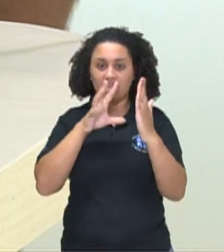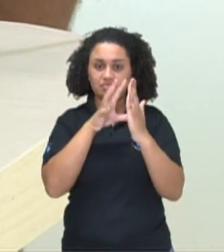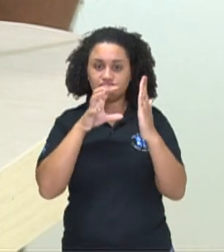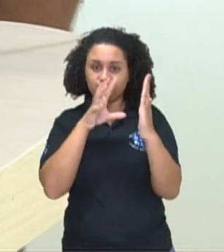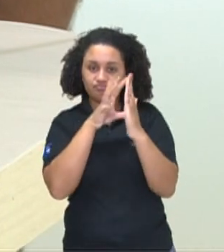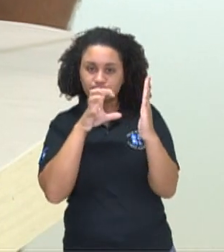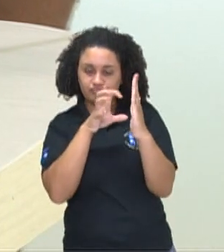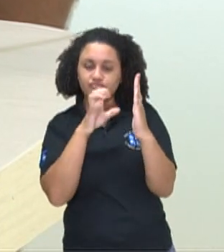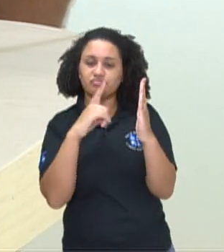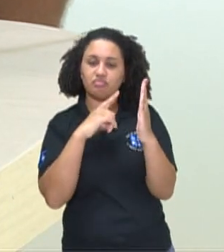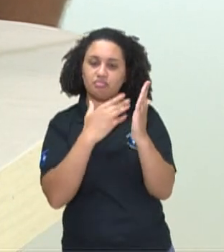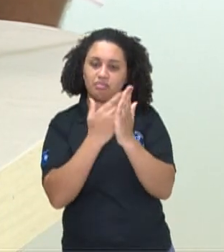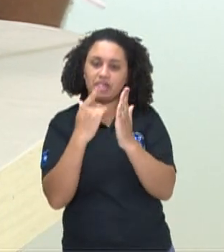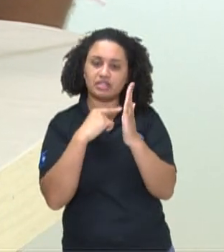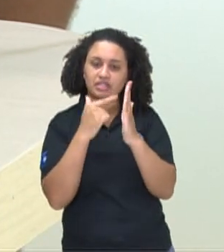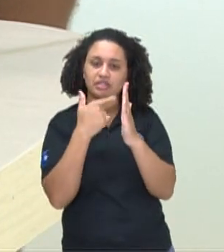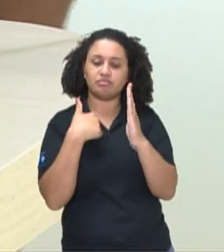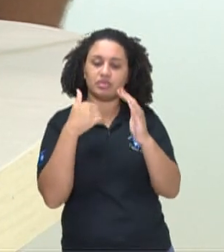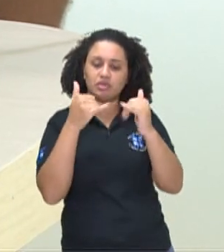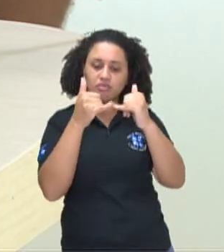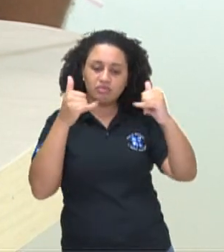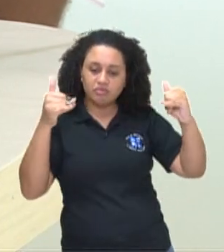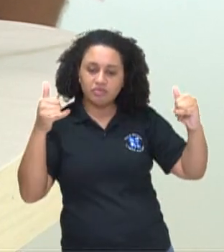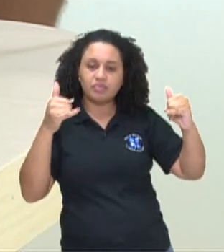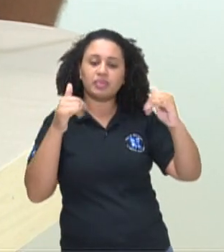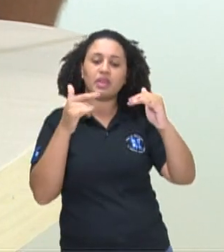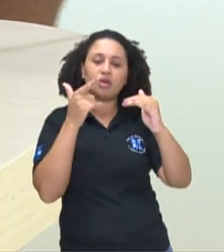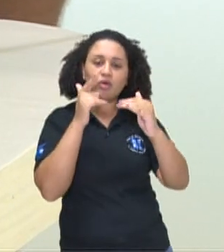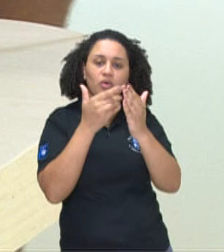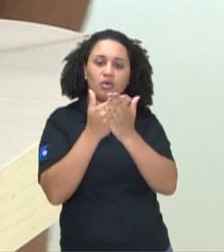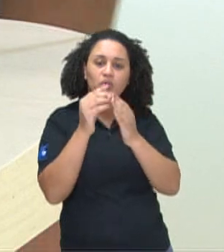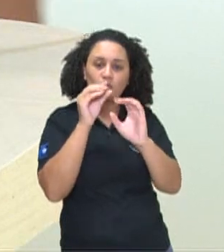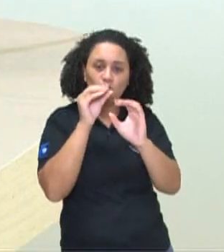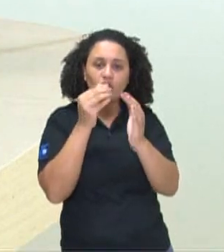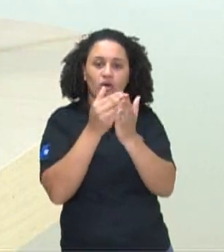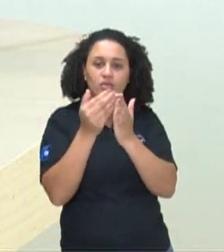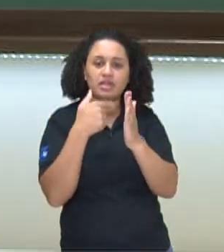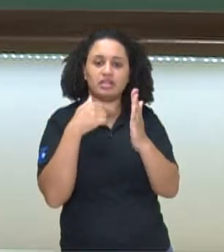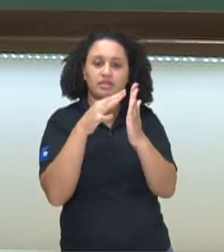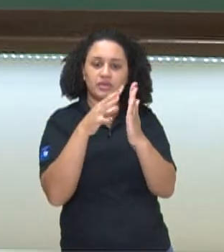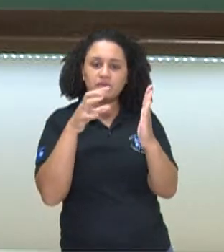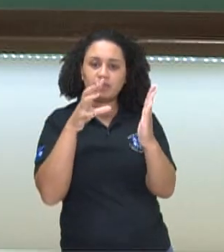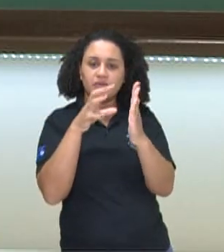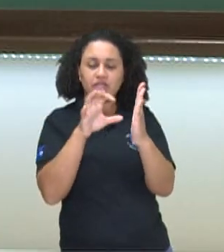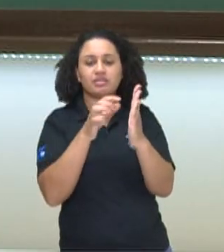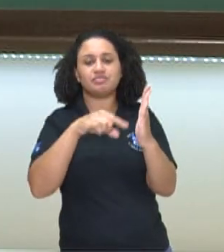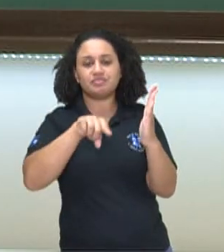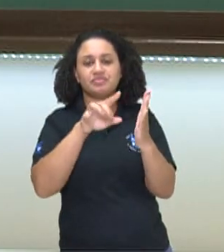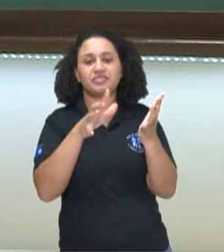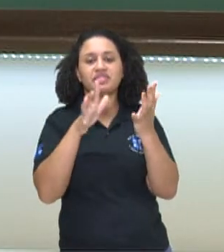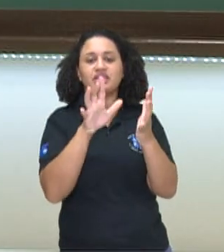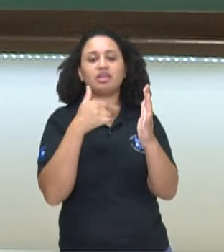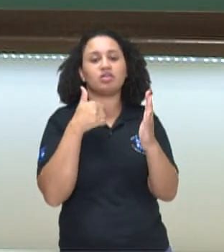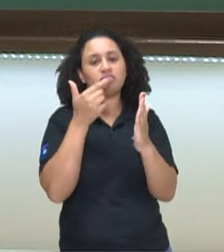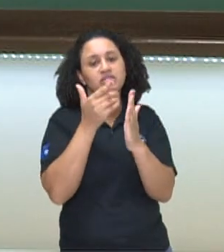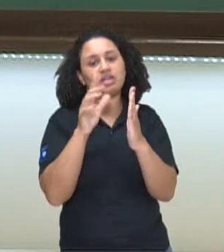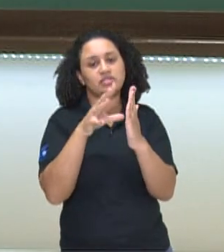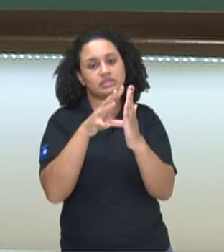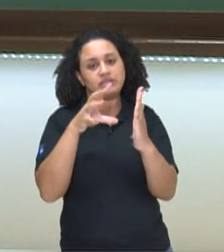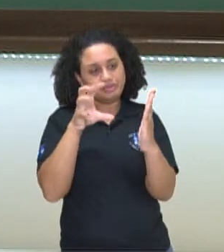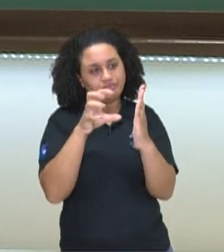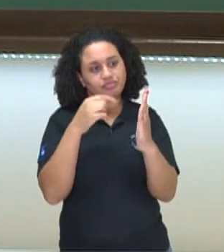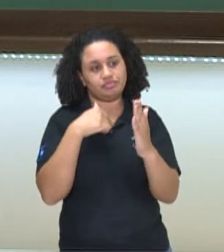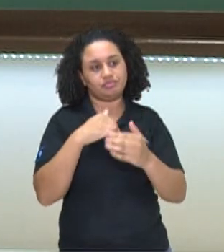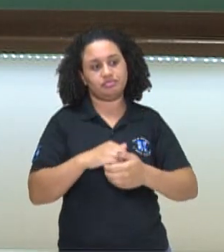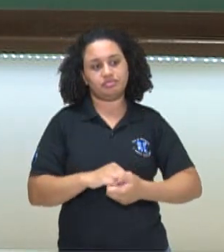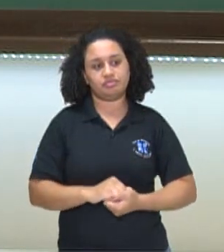ocorrer uma atração dos canudos, né? Então você começa a perceber que os canudos começam a querer se atrair. Eu vou eletrizar melhor aqui,